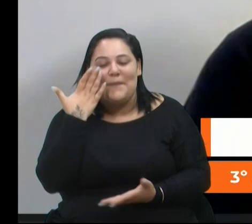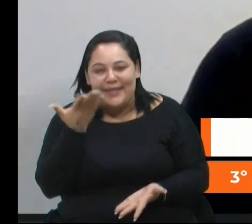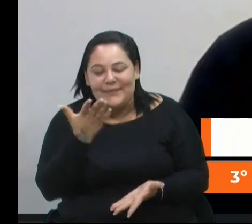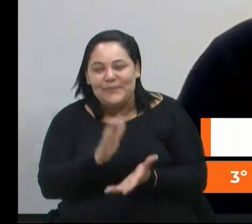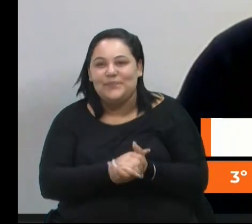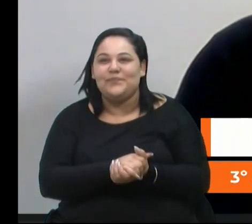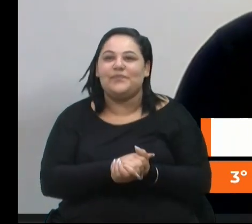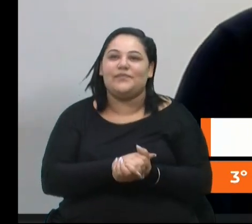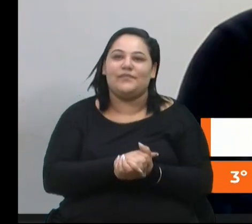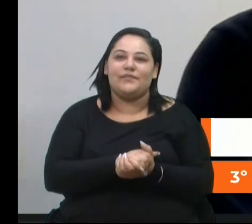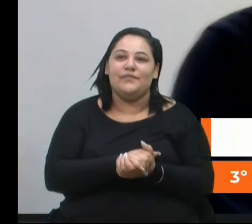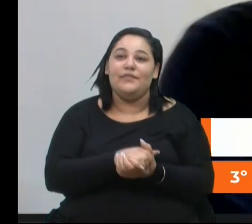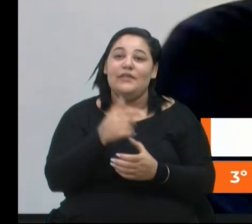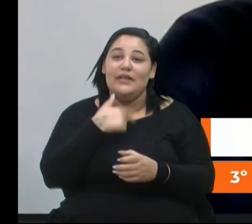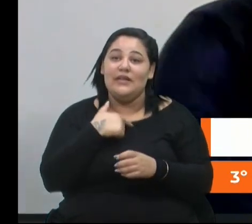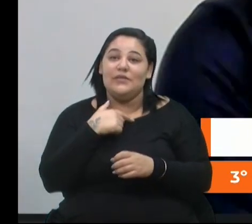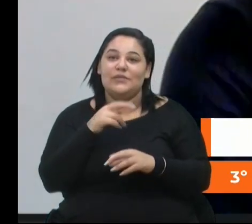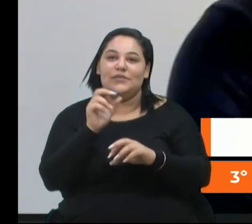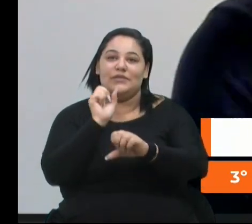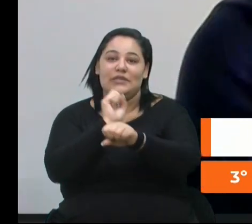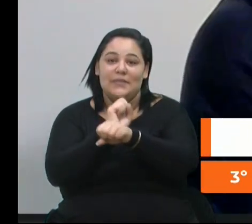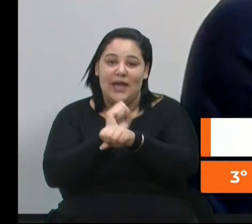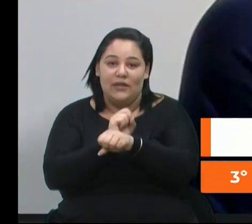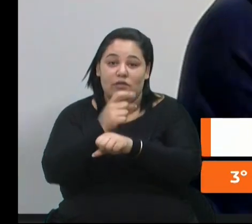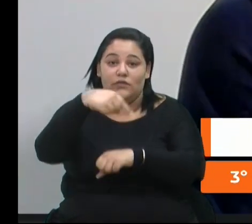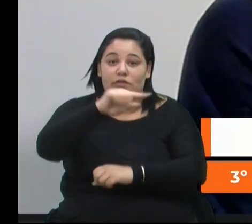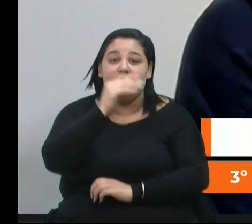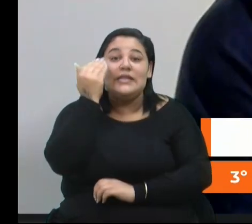né? Eu espero que vocês